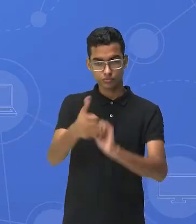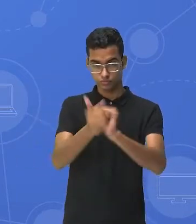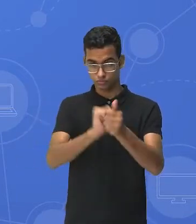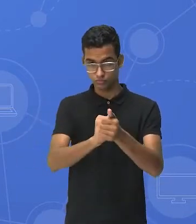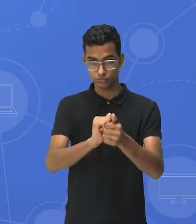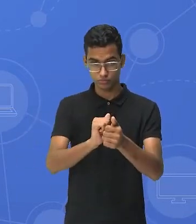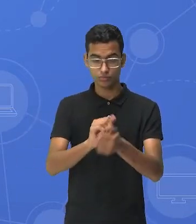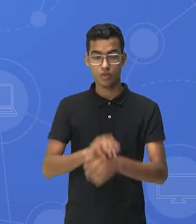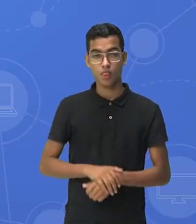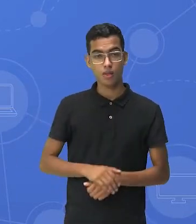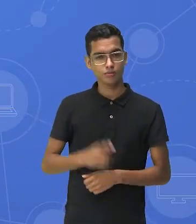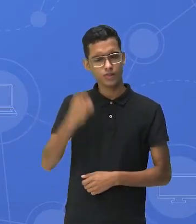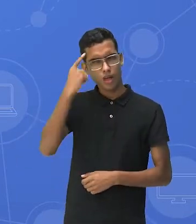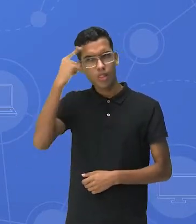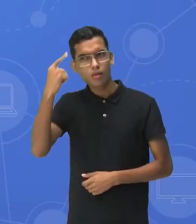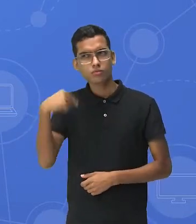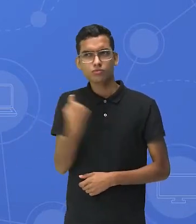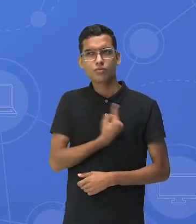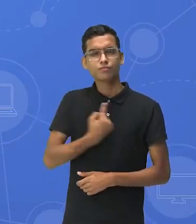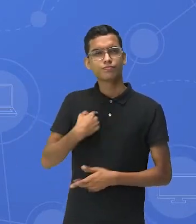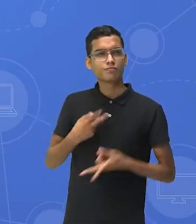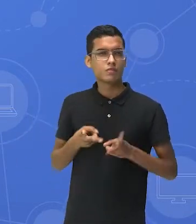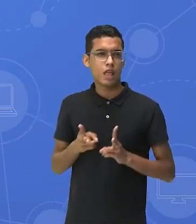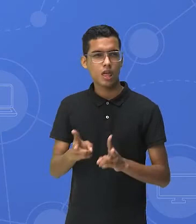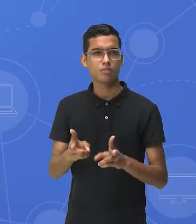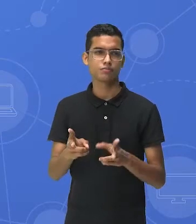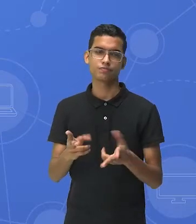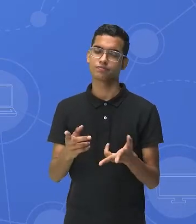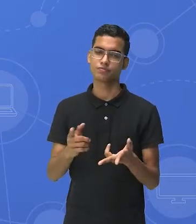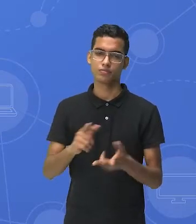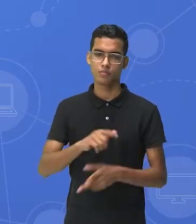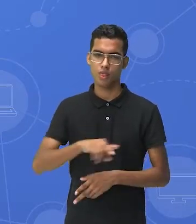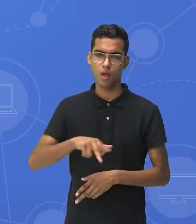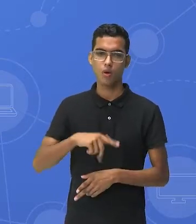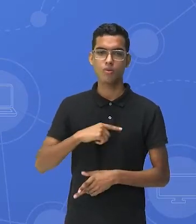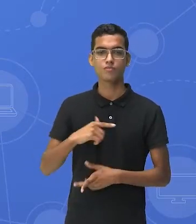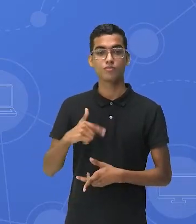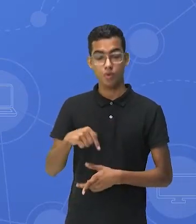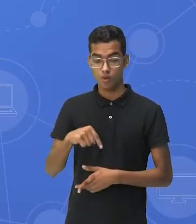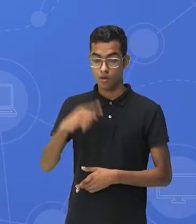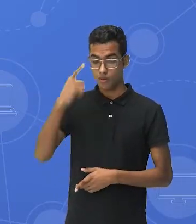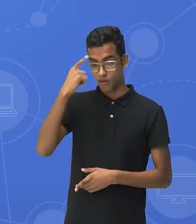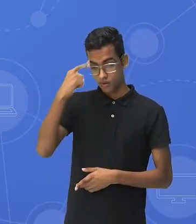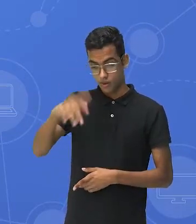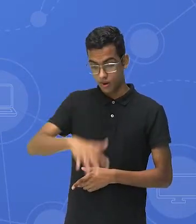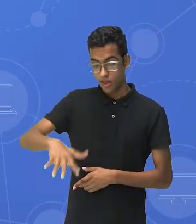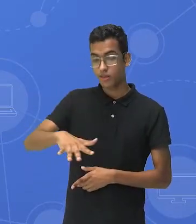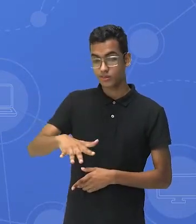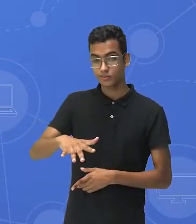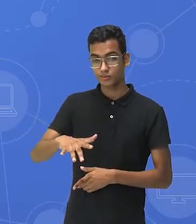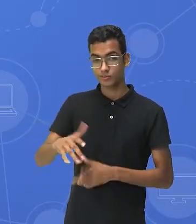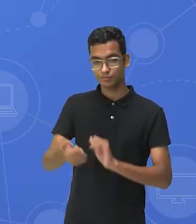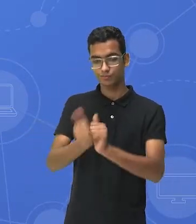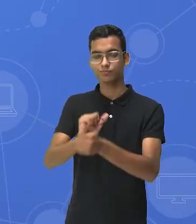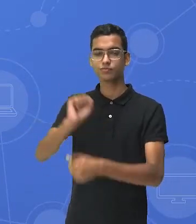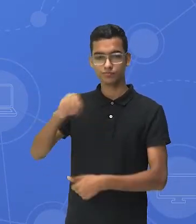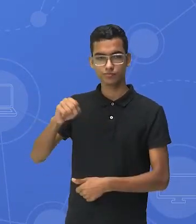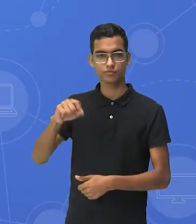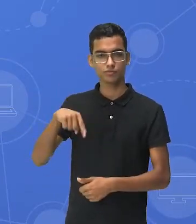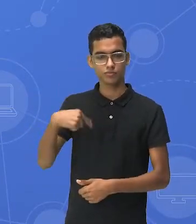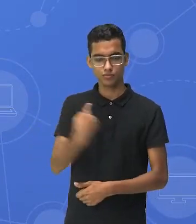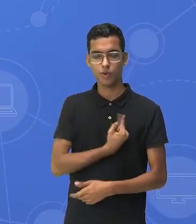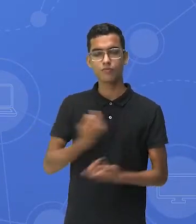ideias que a gente faz sobre o esporte estão corretas. O esporte, sim, ele pode nos ajudar a ser pessoas melhores?